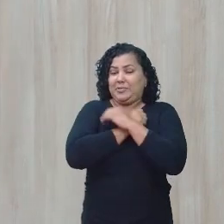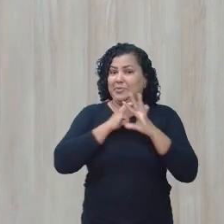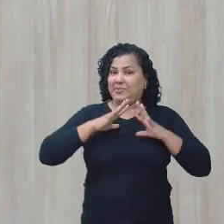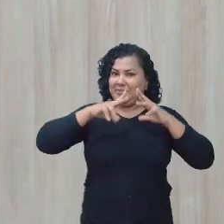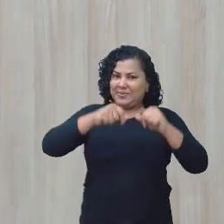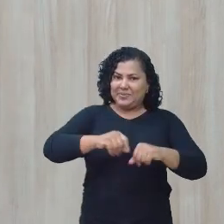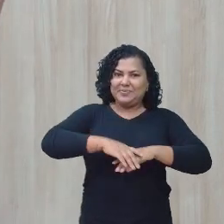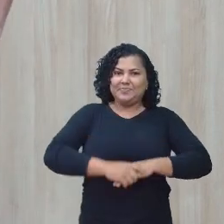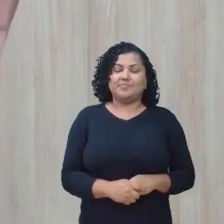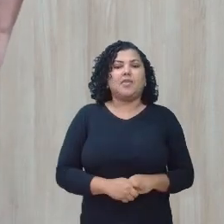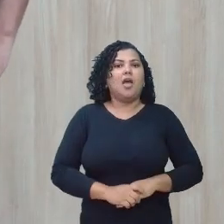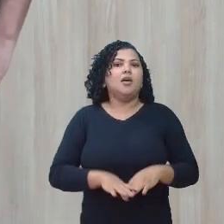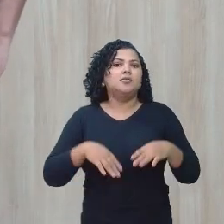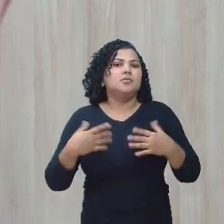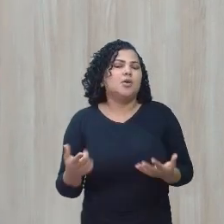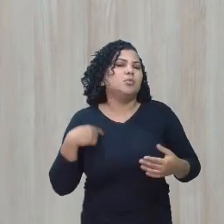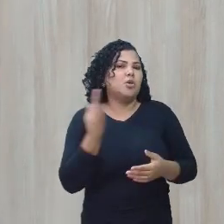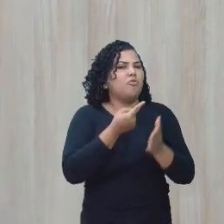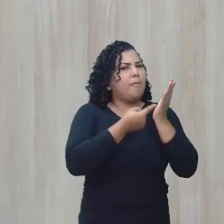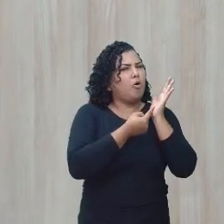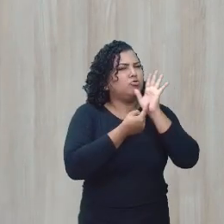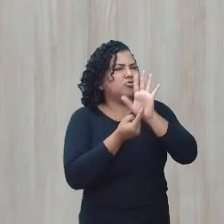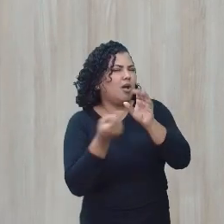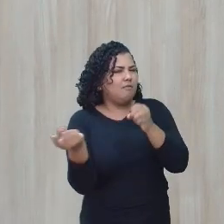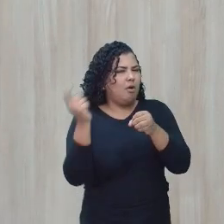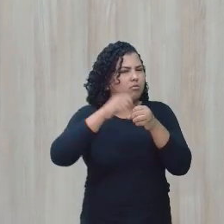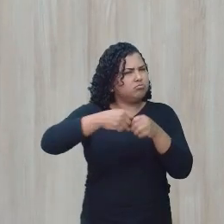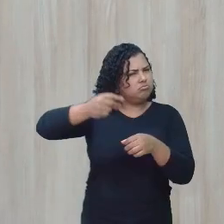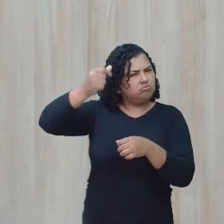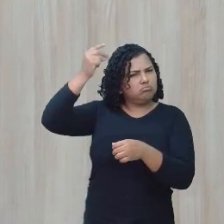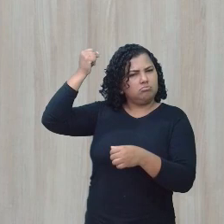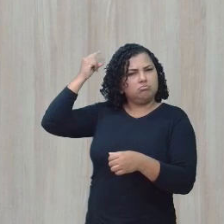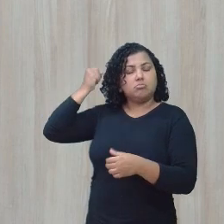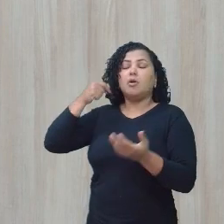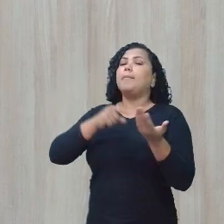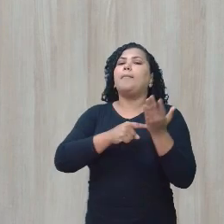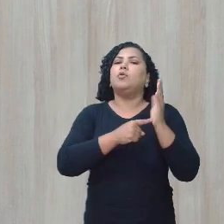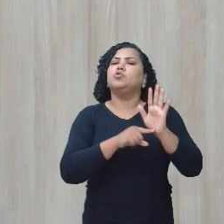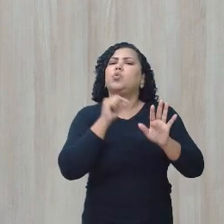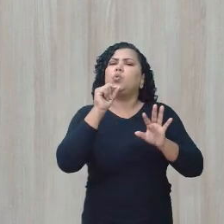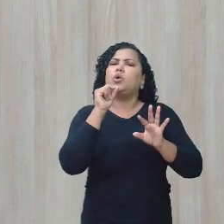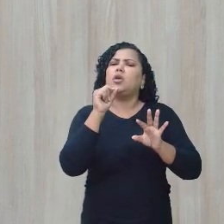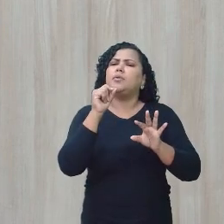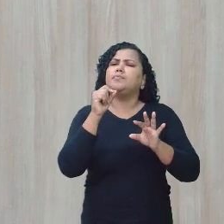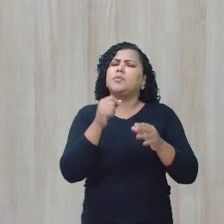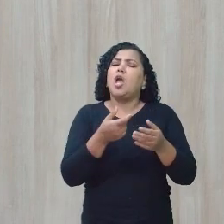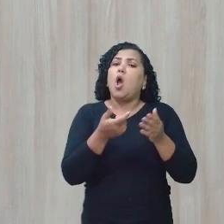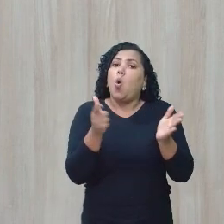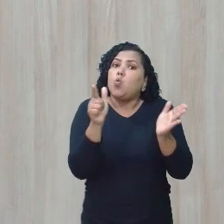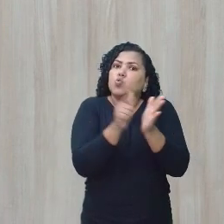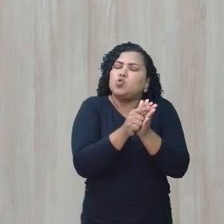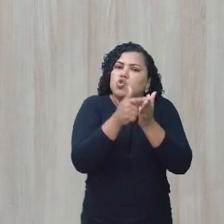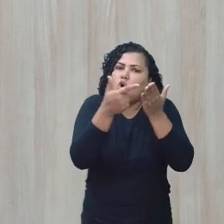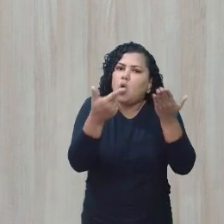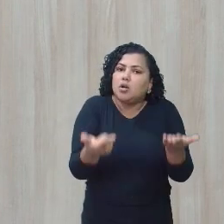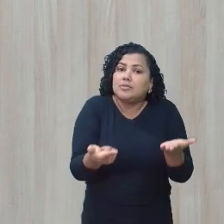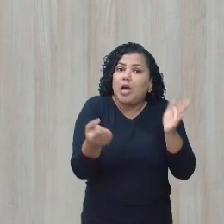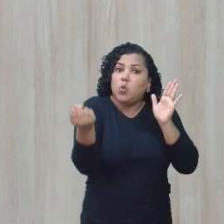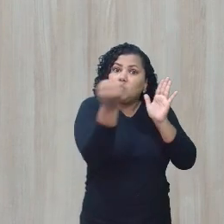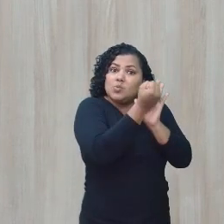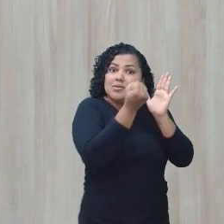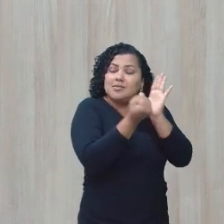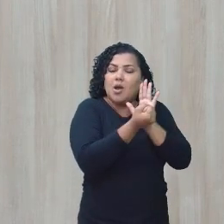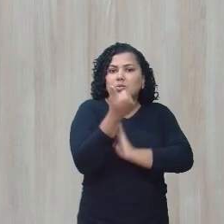só, vamos aqui mostrar, vamos voltar um pouco no tempo para a gente mostrar aqui uns recortes de jornais do século